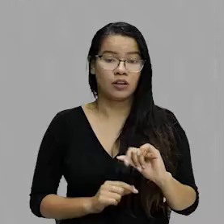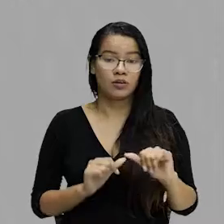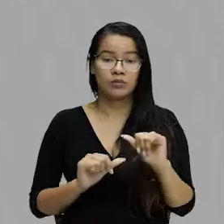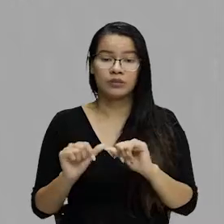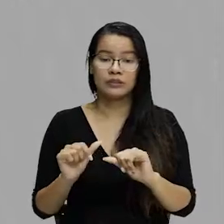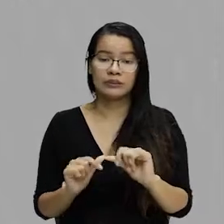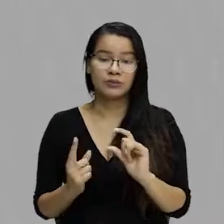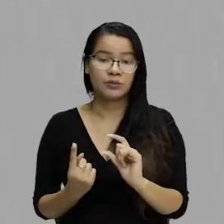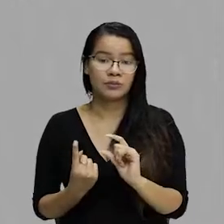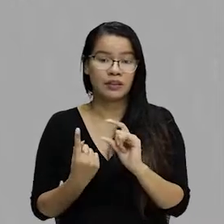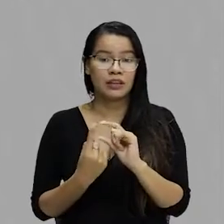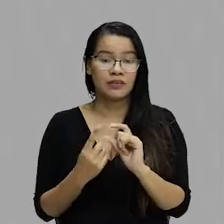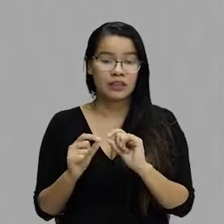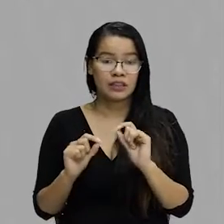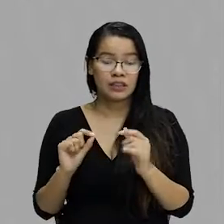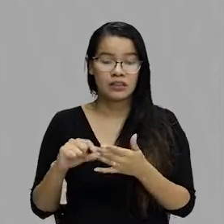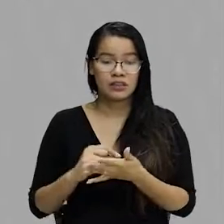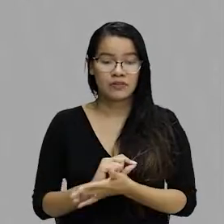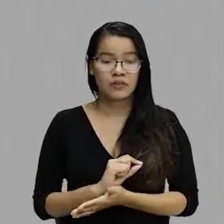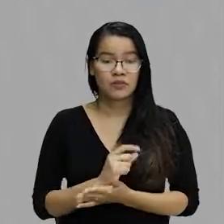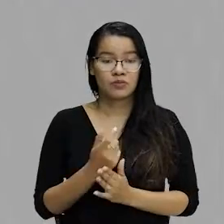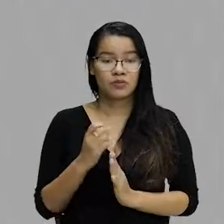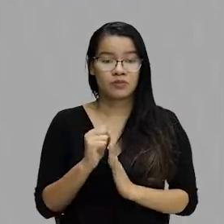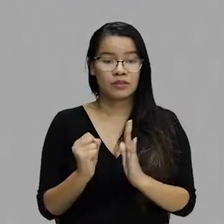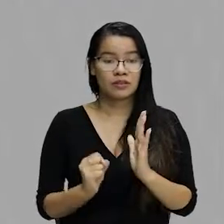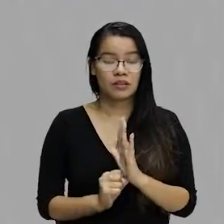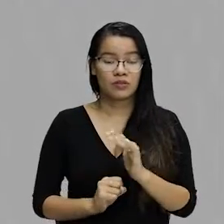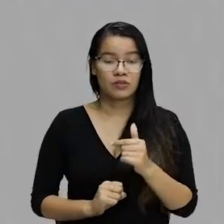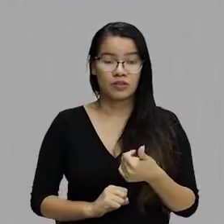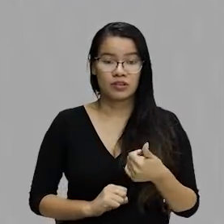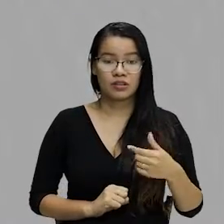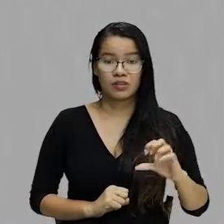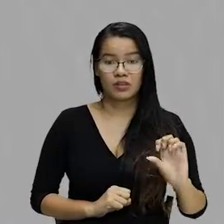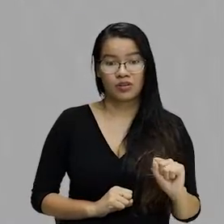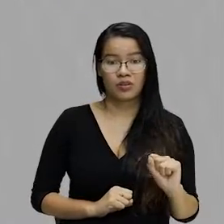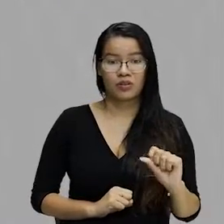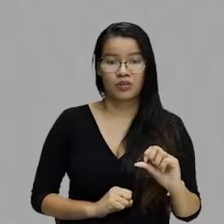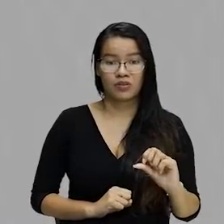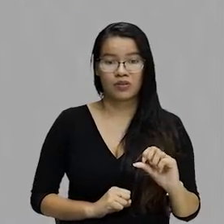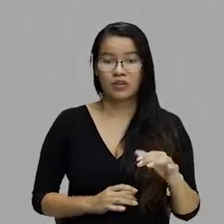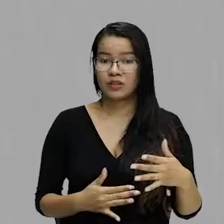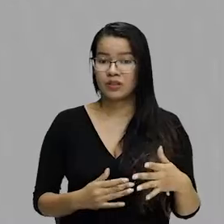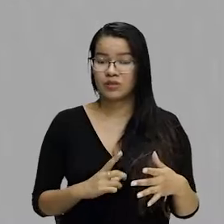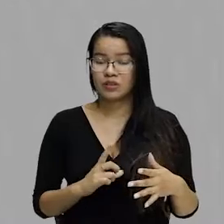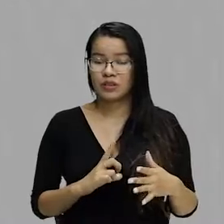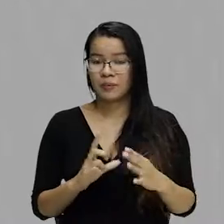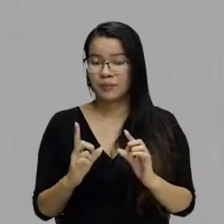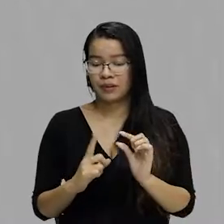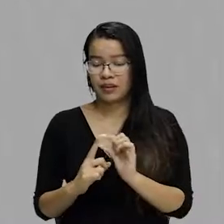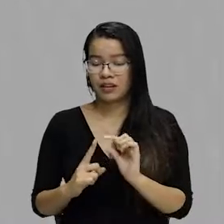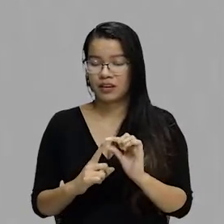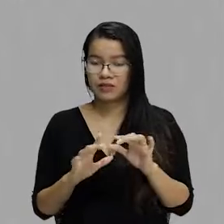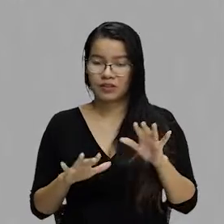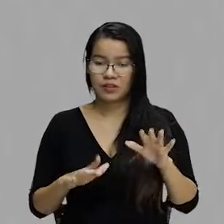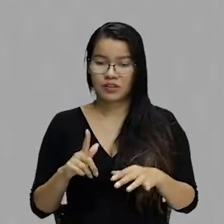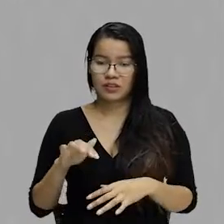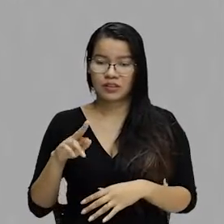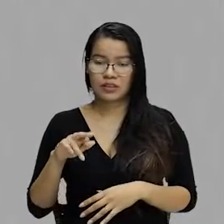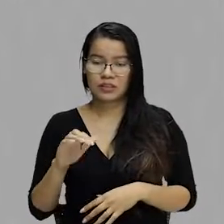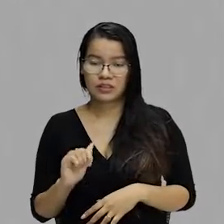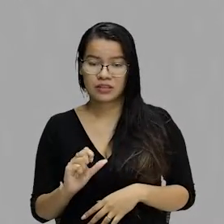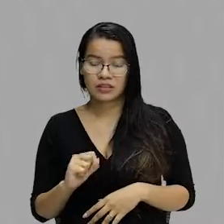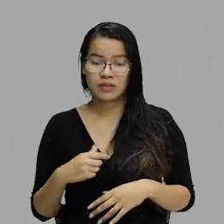aí, professor, então o texto tinha palavras que talvez fossem gírias no século XIX, com certeza. Mas a gente